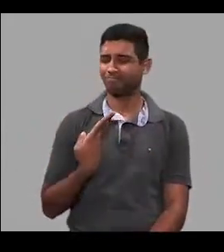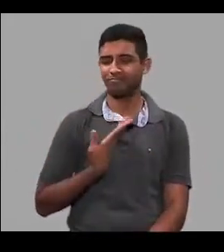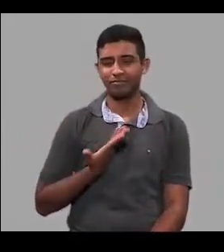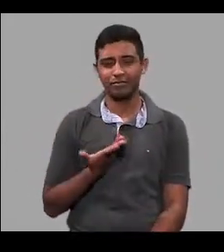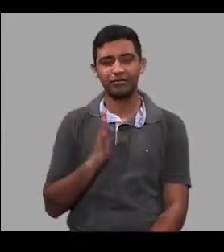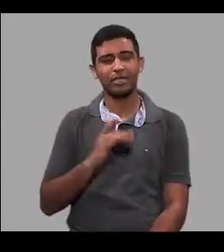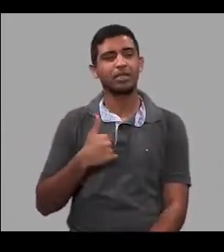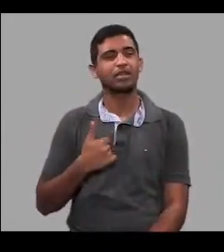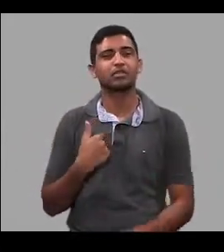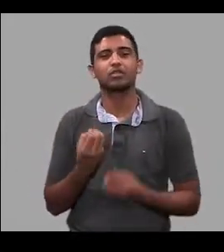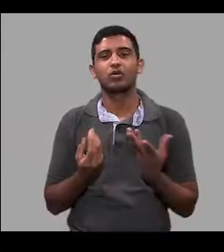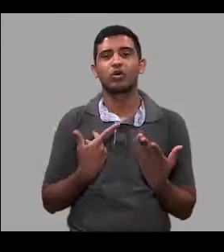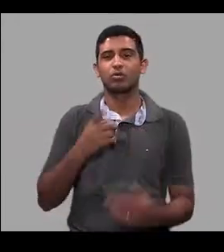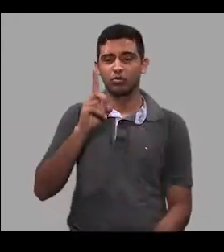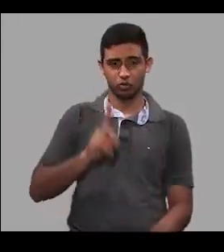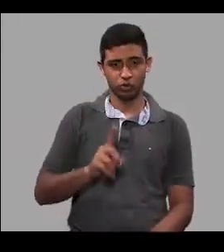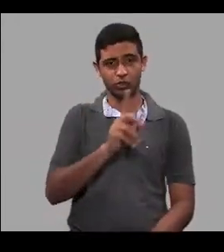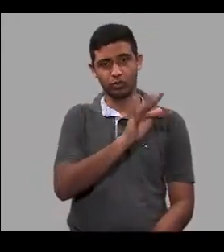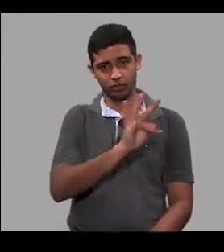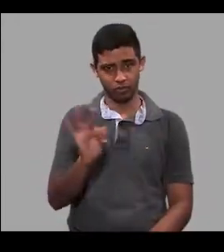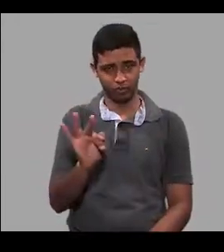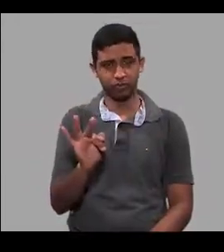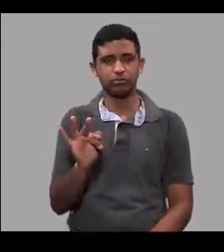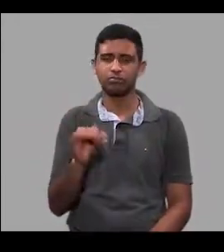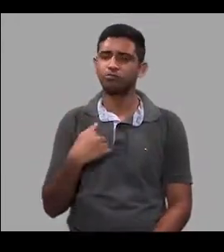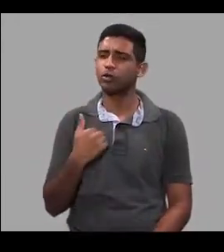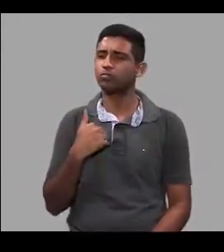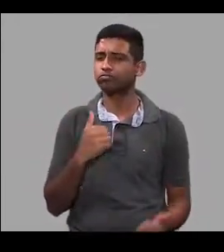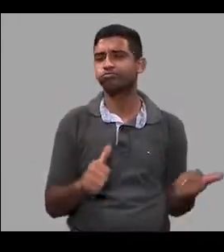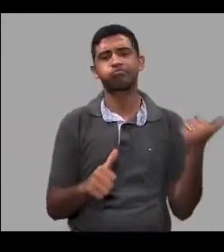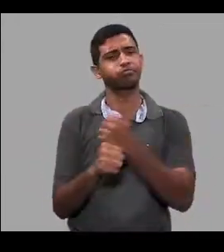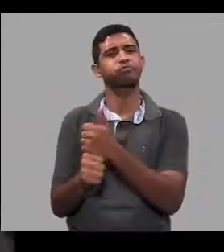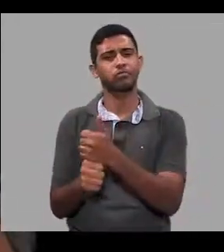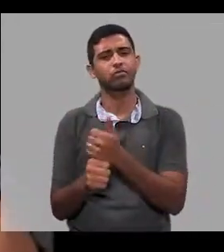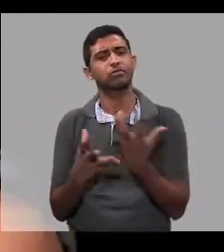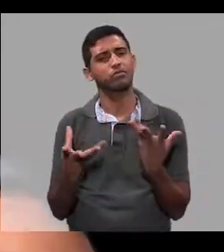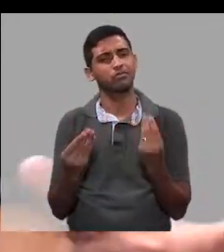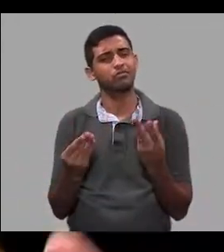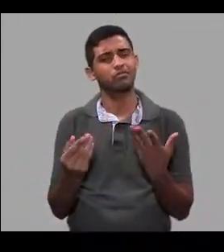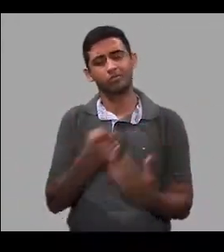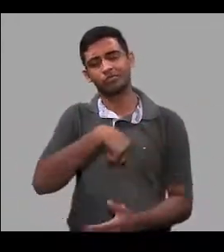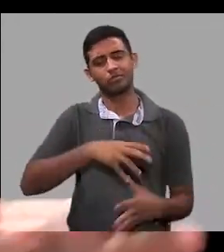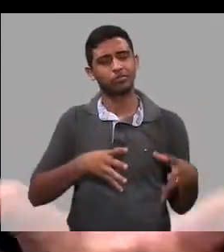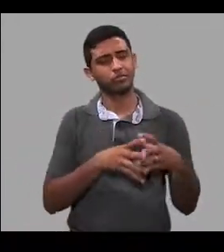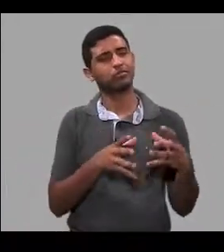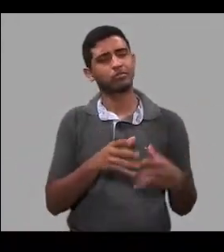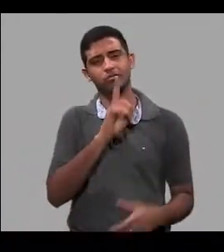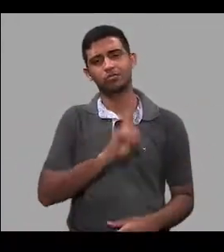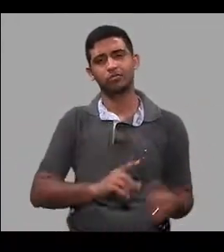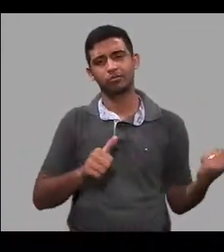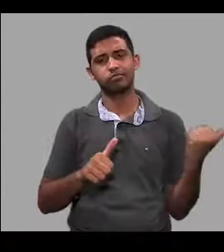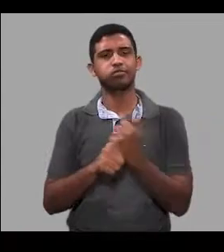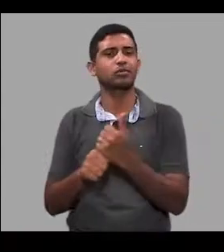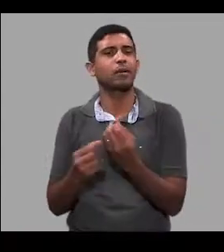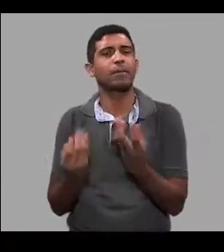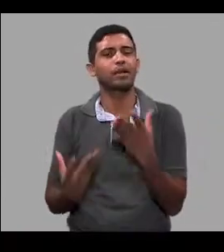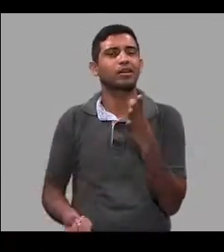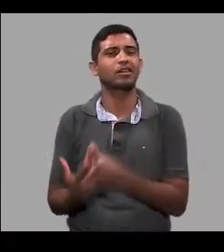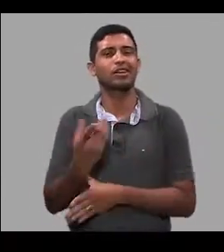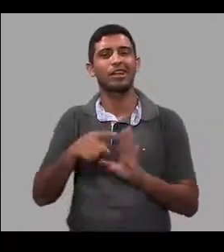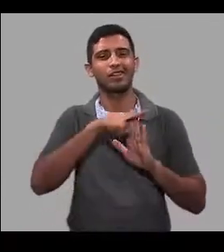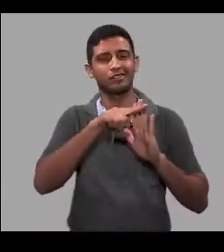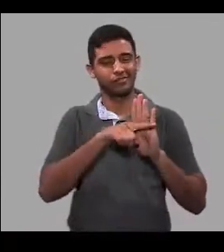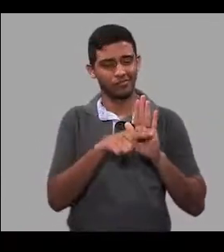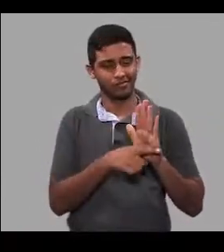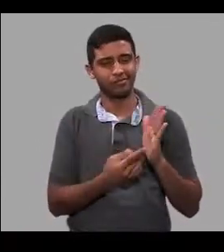eu, como diretor da faculdade, assim, apoiei muito, né, a direção apoiou muito o movimento de criação desse programa,